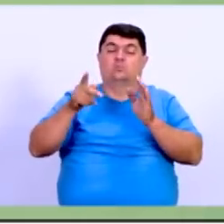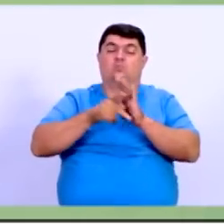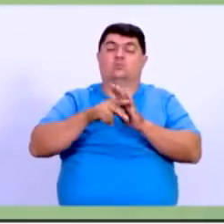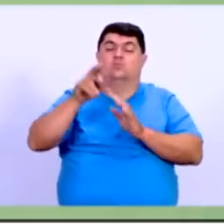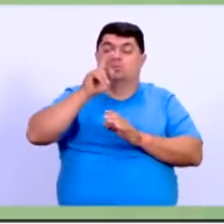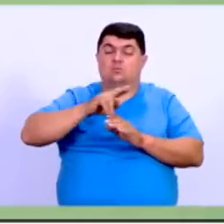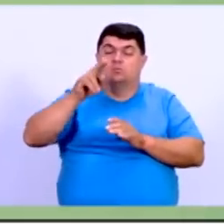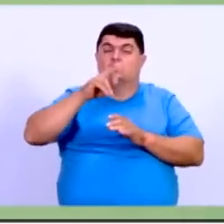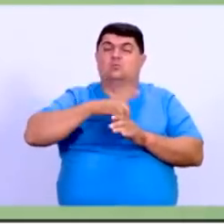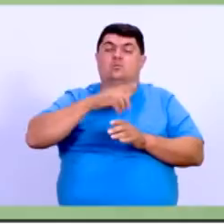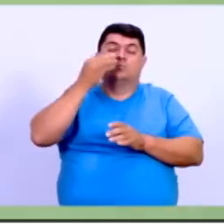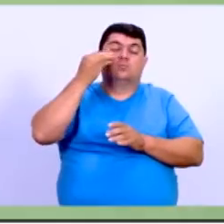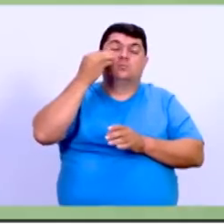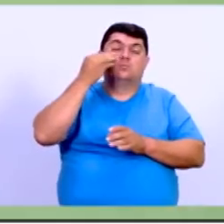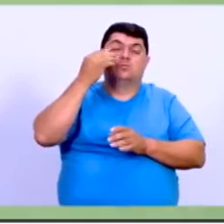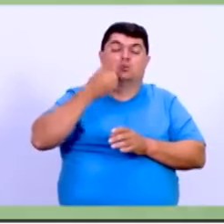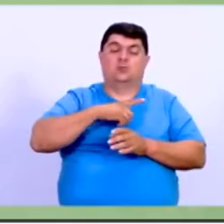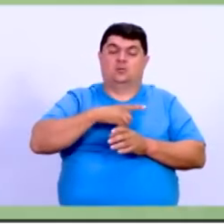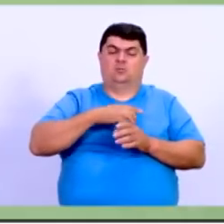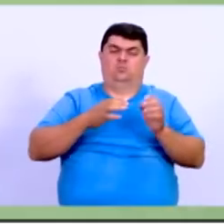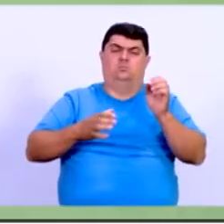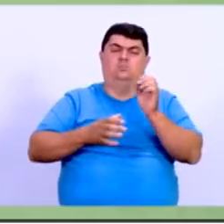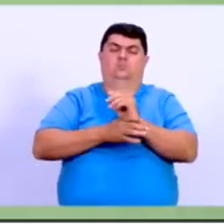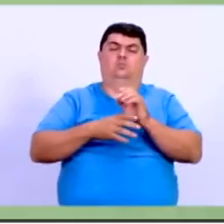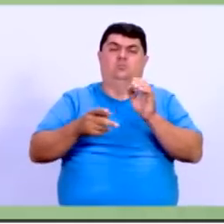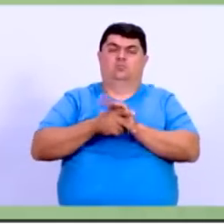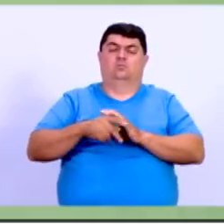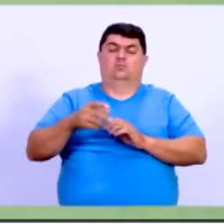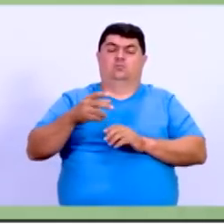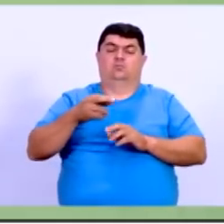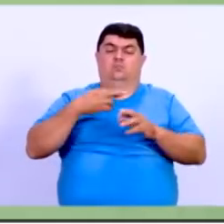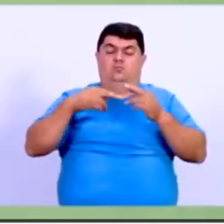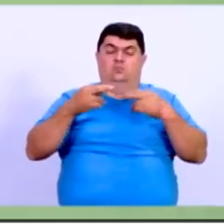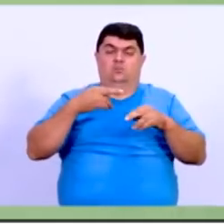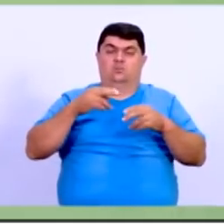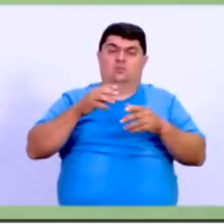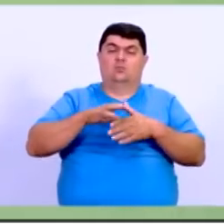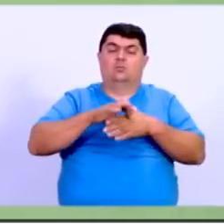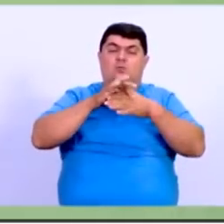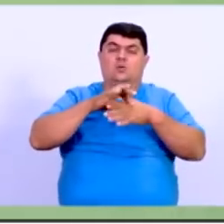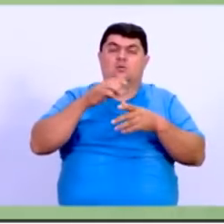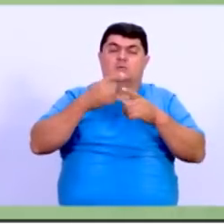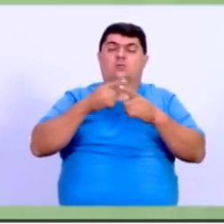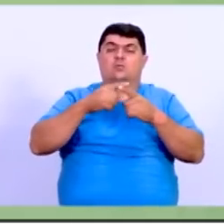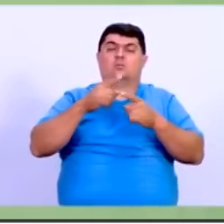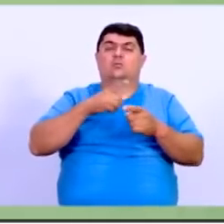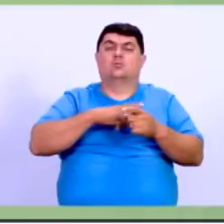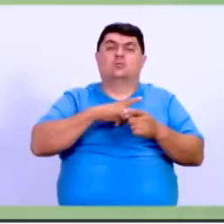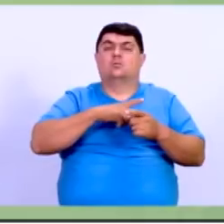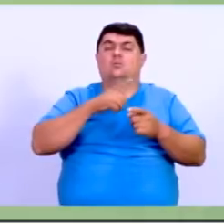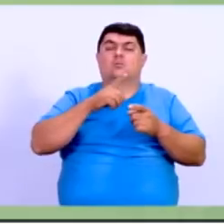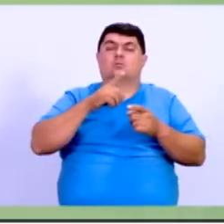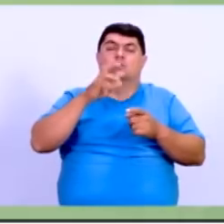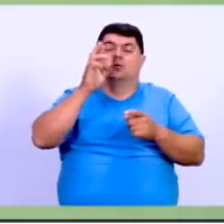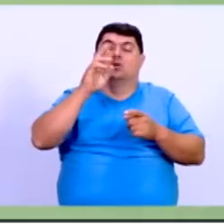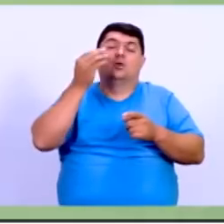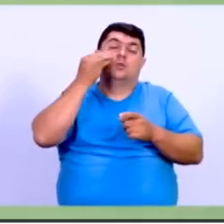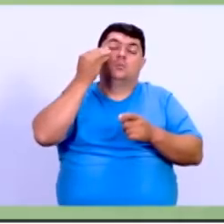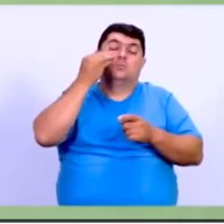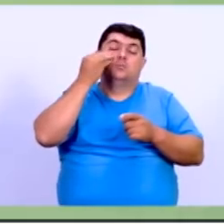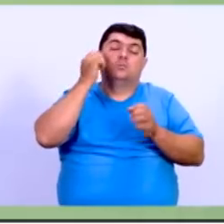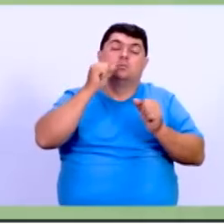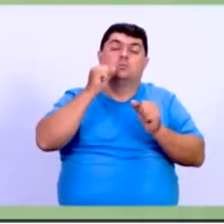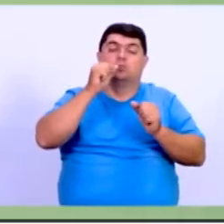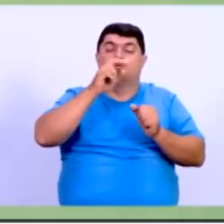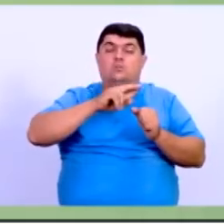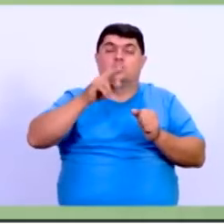seja, isso aqui traz até uma certa segurança para a tua rede de computadores, principalmente no ambiente corporativo, tá? Então, quem é que pode usar a máquina,